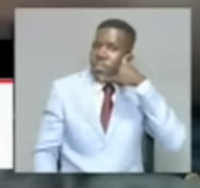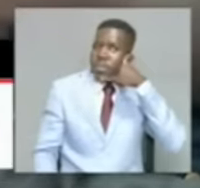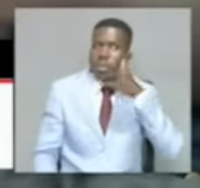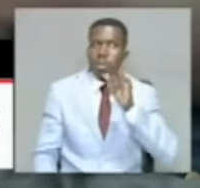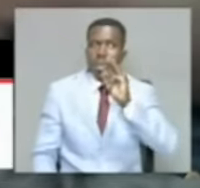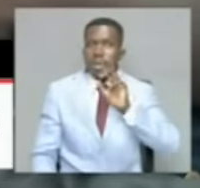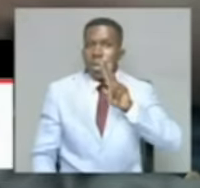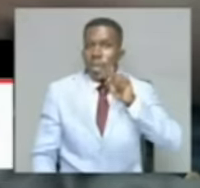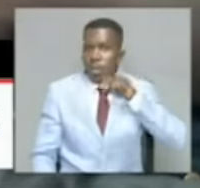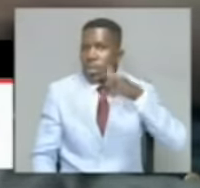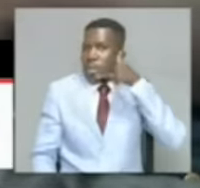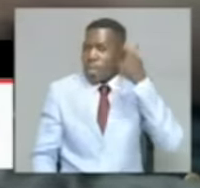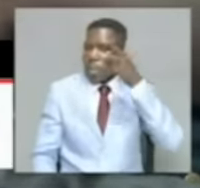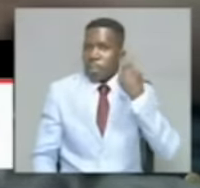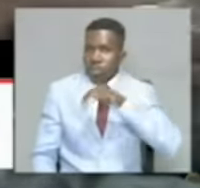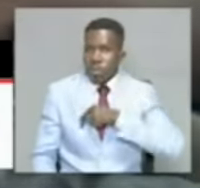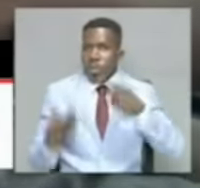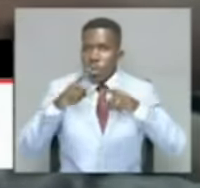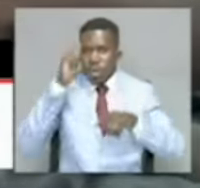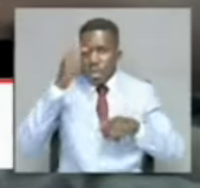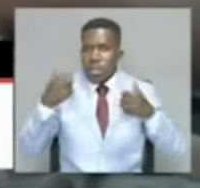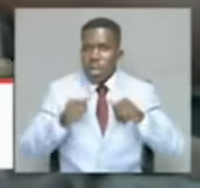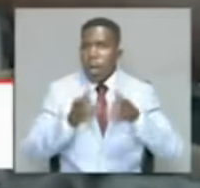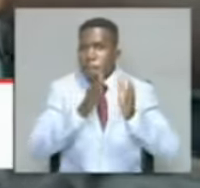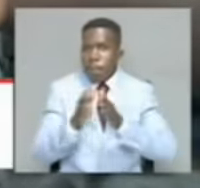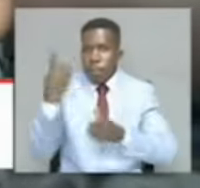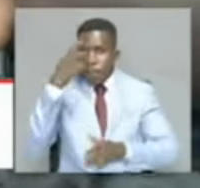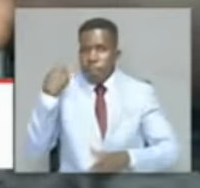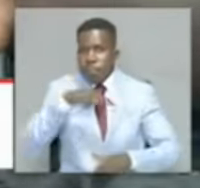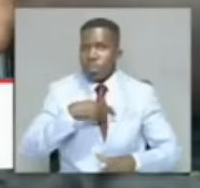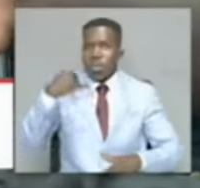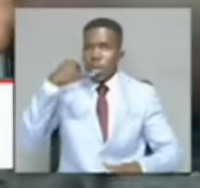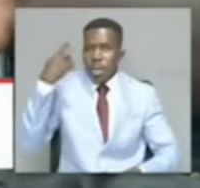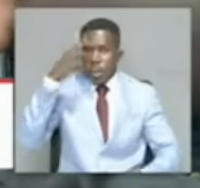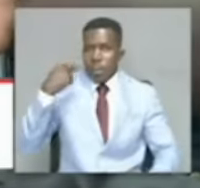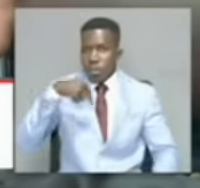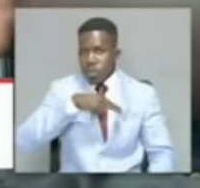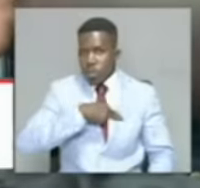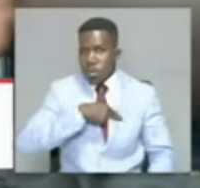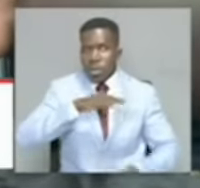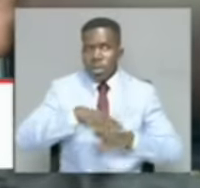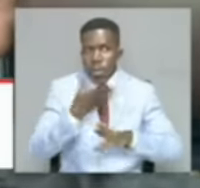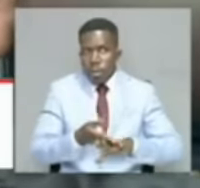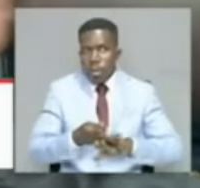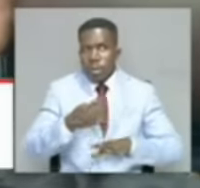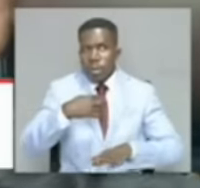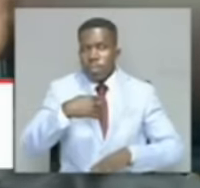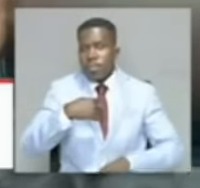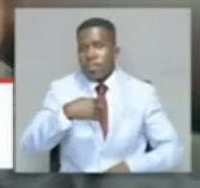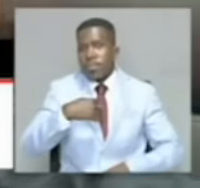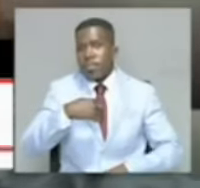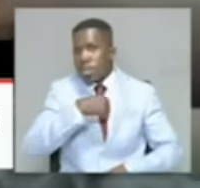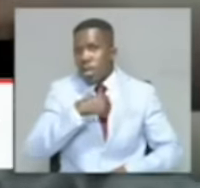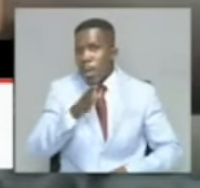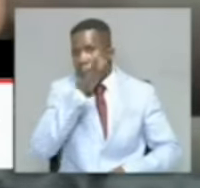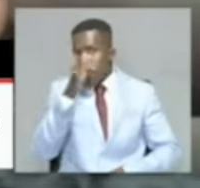nós. Quando ele está disposto a sair, liga para nós e eu vou